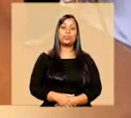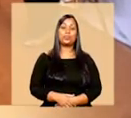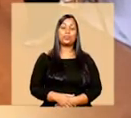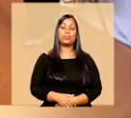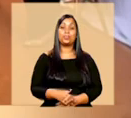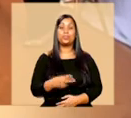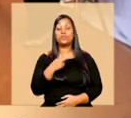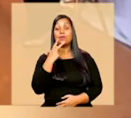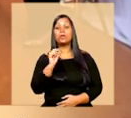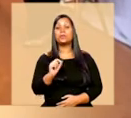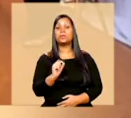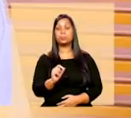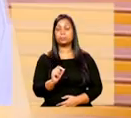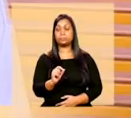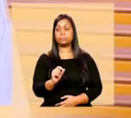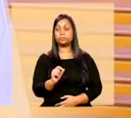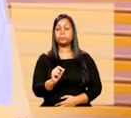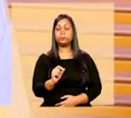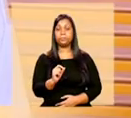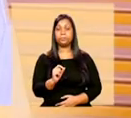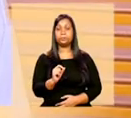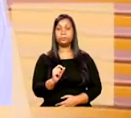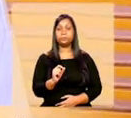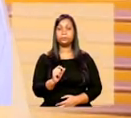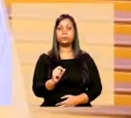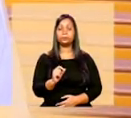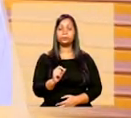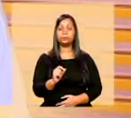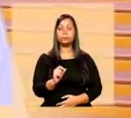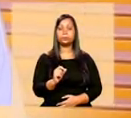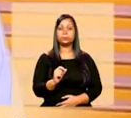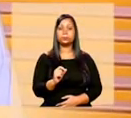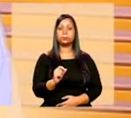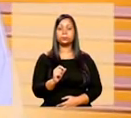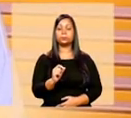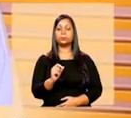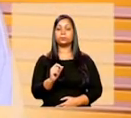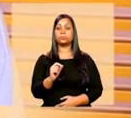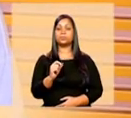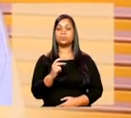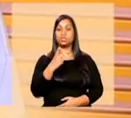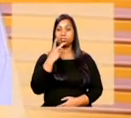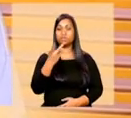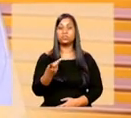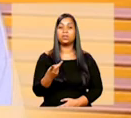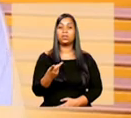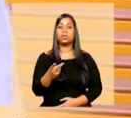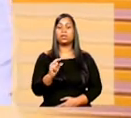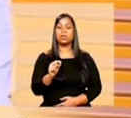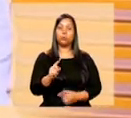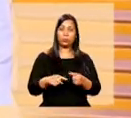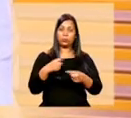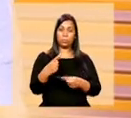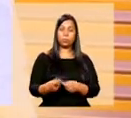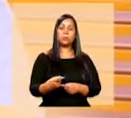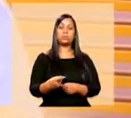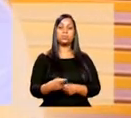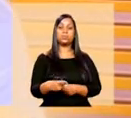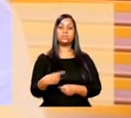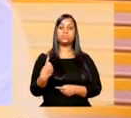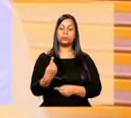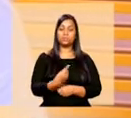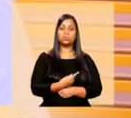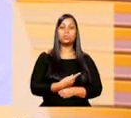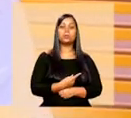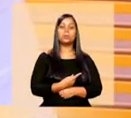amigo. Dizem que a gente diz na parte pós-operatória que a gente tem que